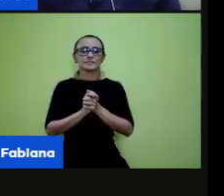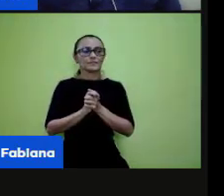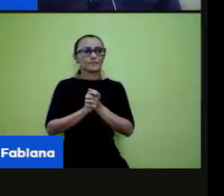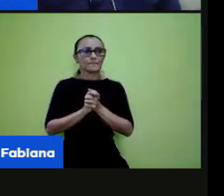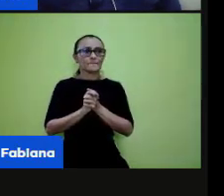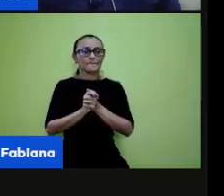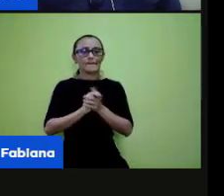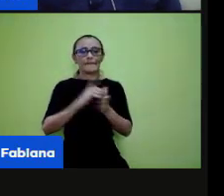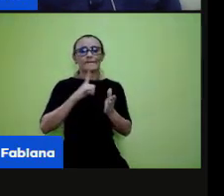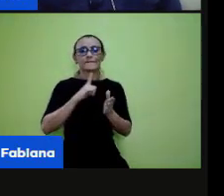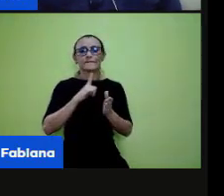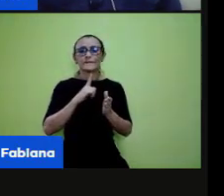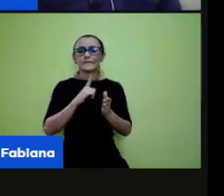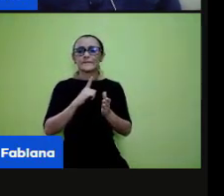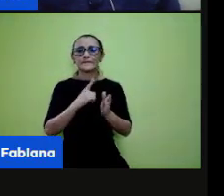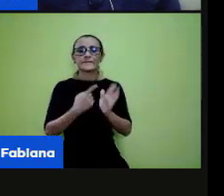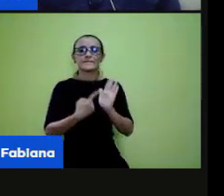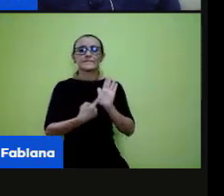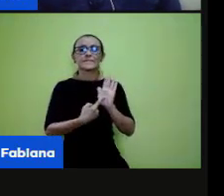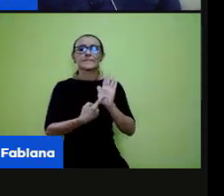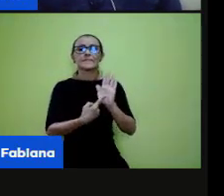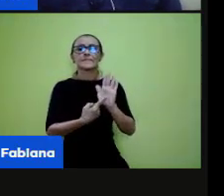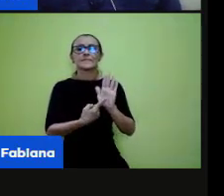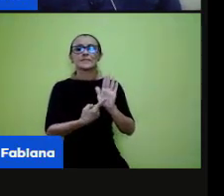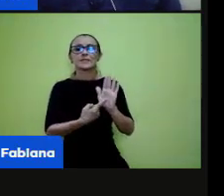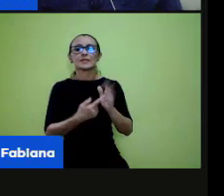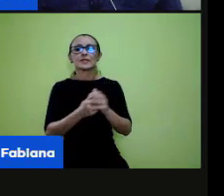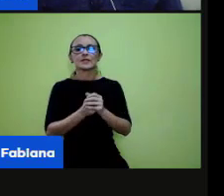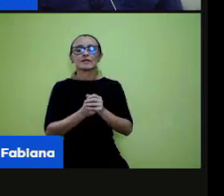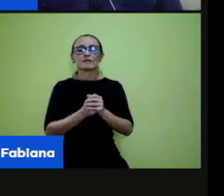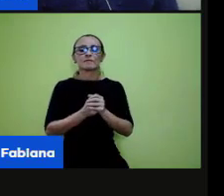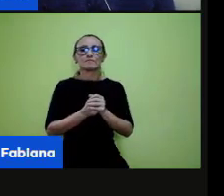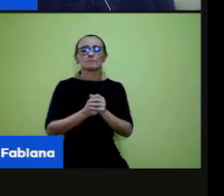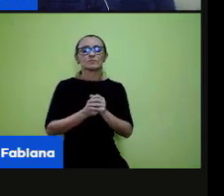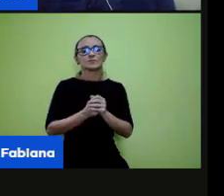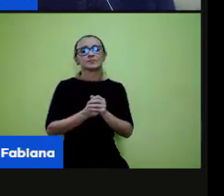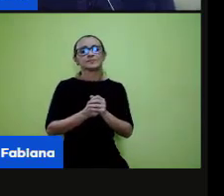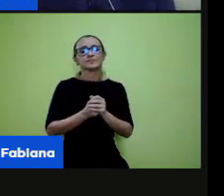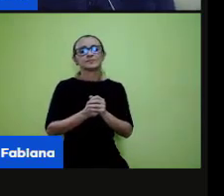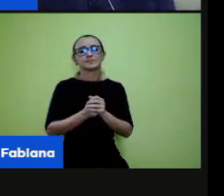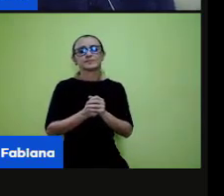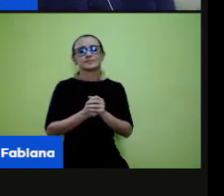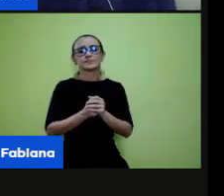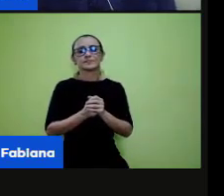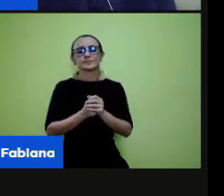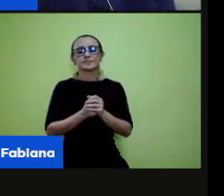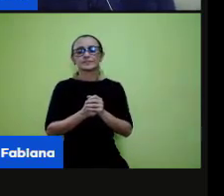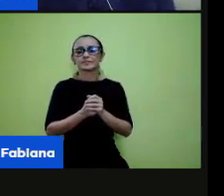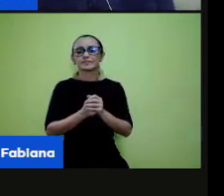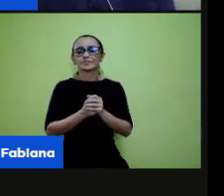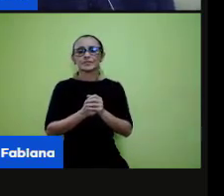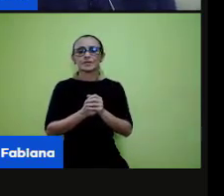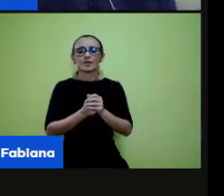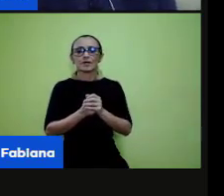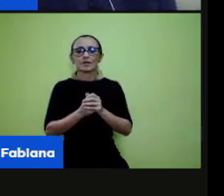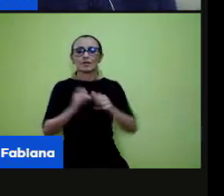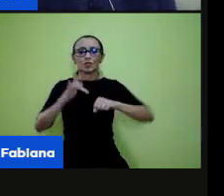Mostramos aqui a exúvia, tá? Do inseto, do mosquito adulto,